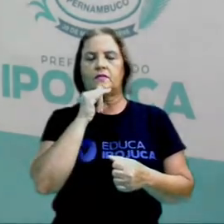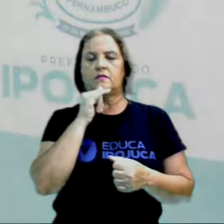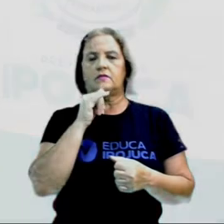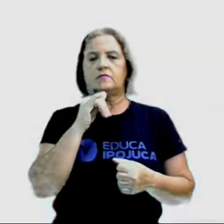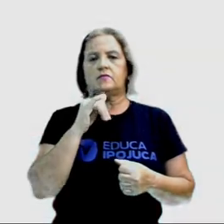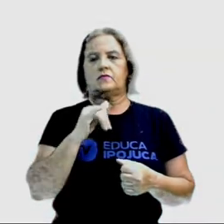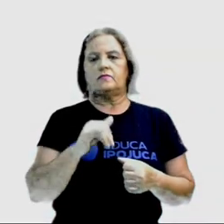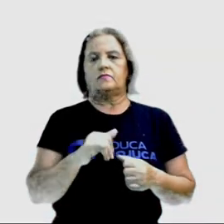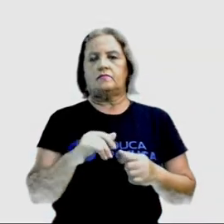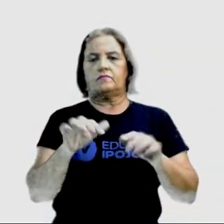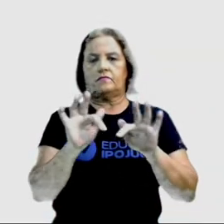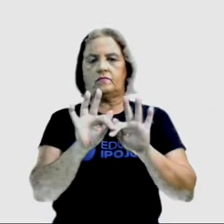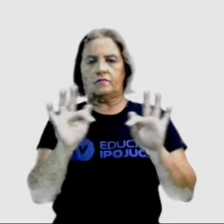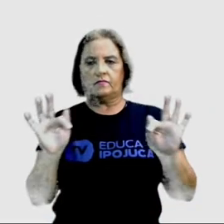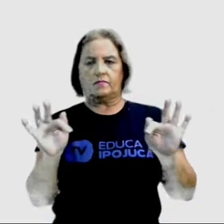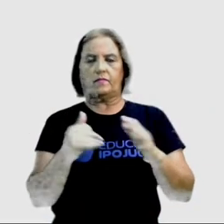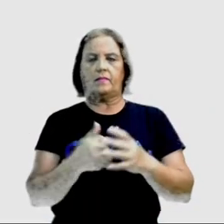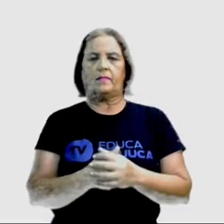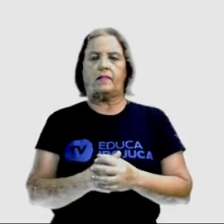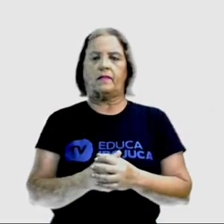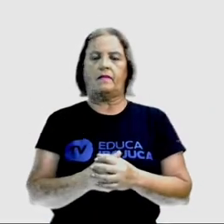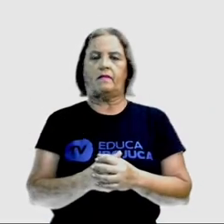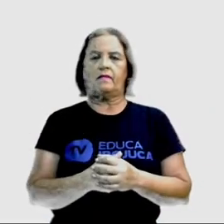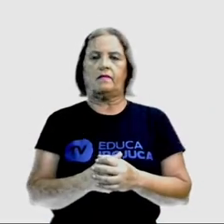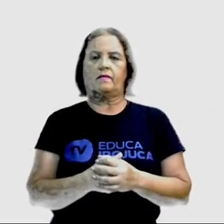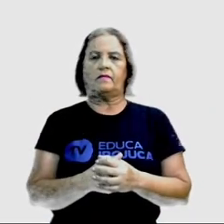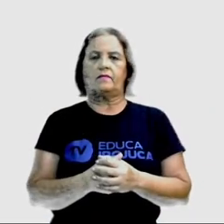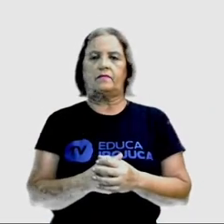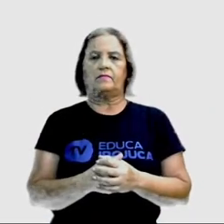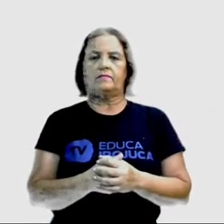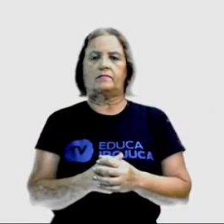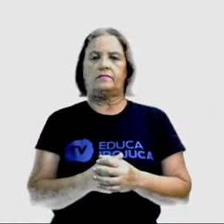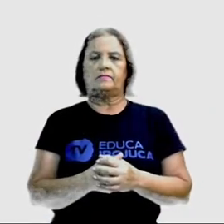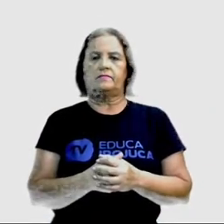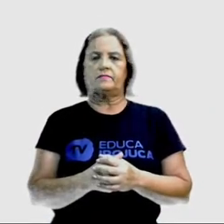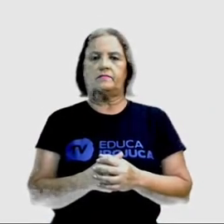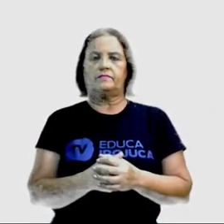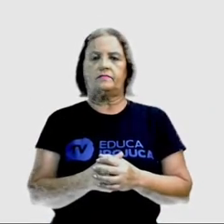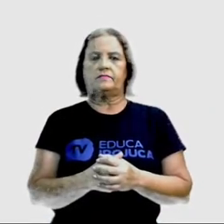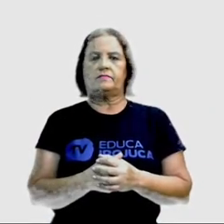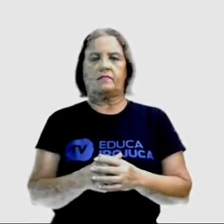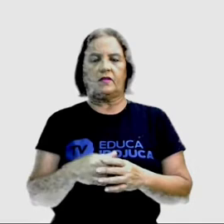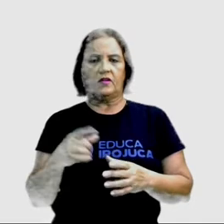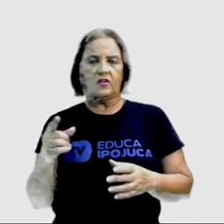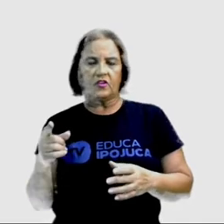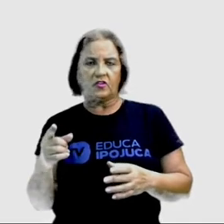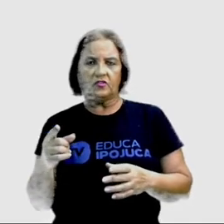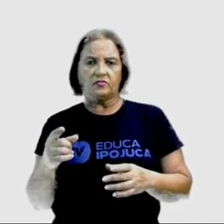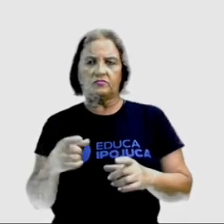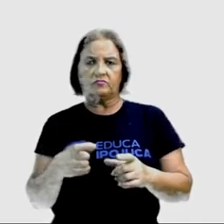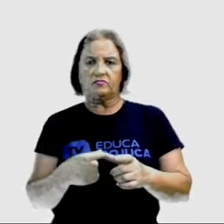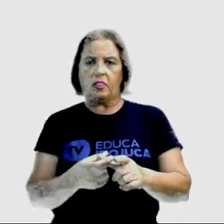frases. Temos aqui, do I own your money? Ou seja, eu te devo algum dinheiro?